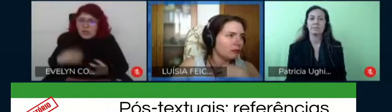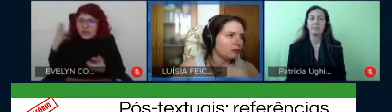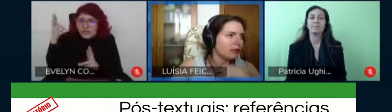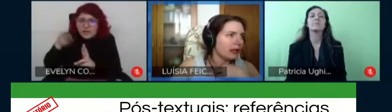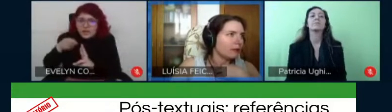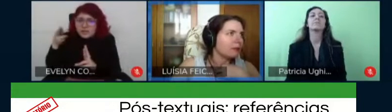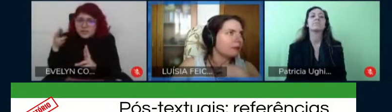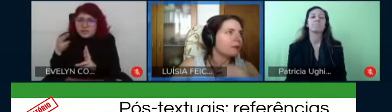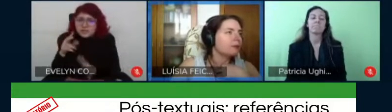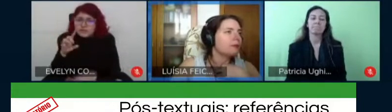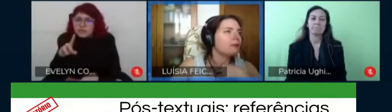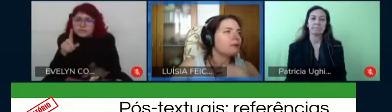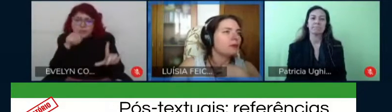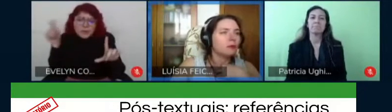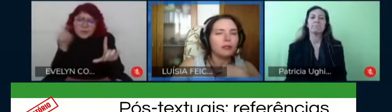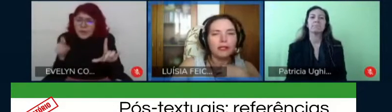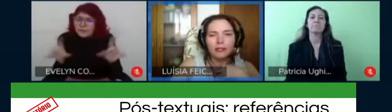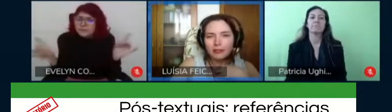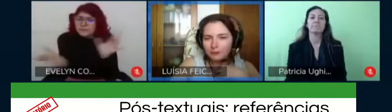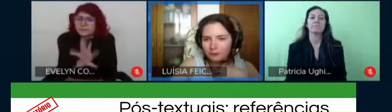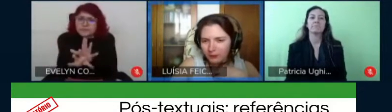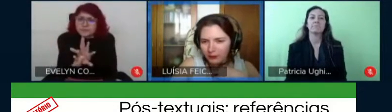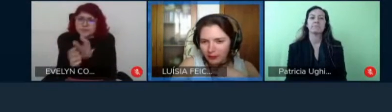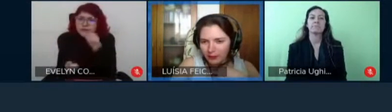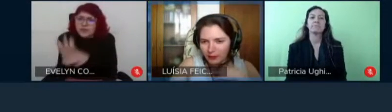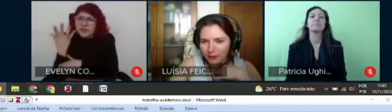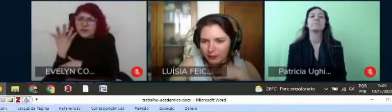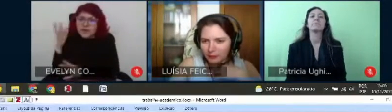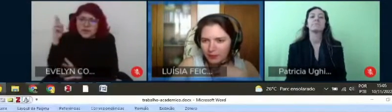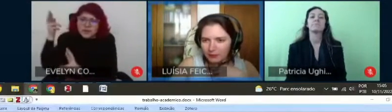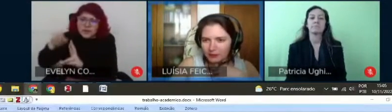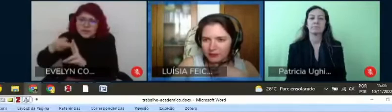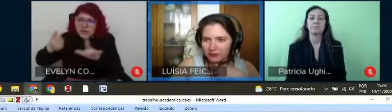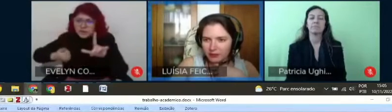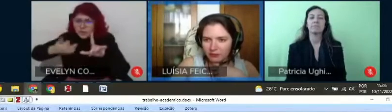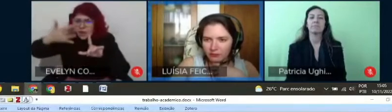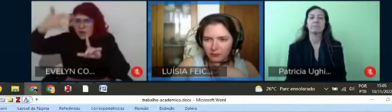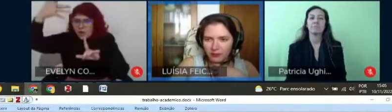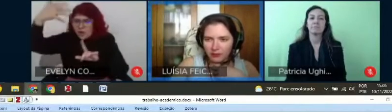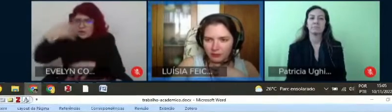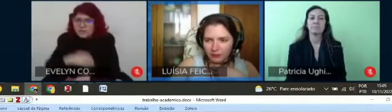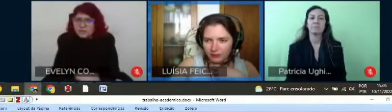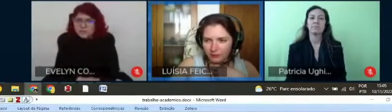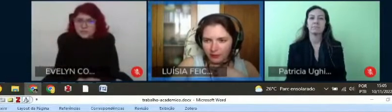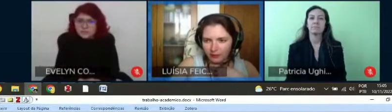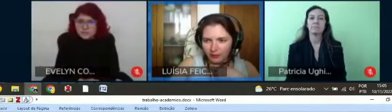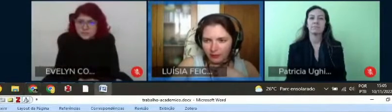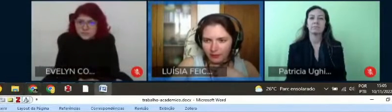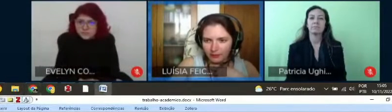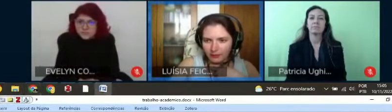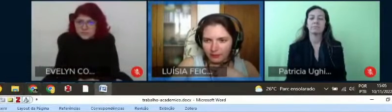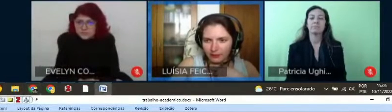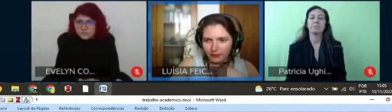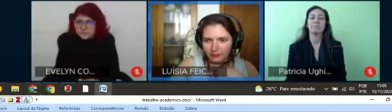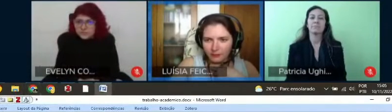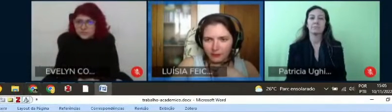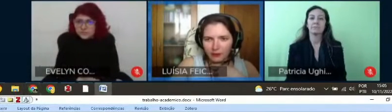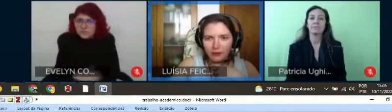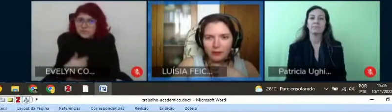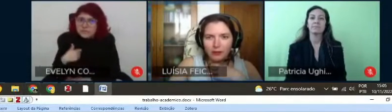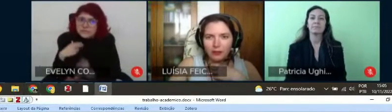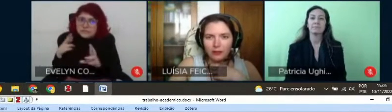Deixa eu agora voltar lá para o modelinho. Espero que vocês não estejam se perdendo nesse vai e vem, que às vezes